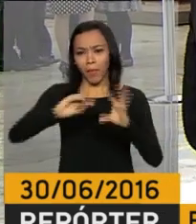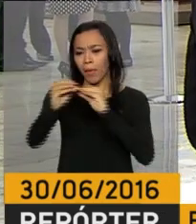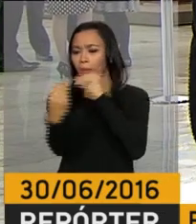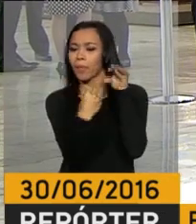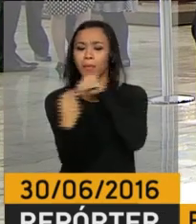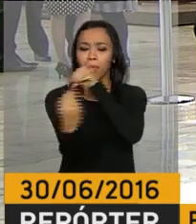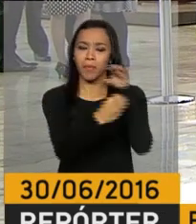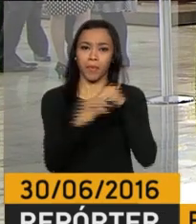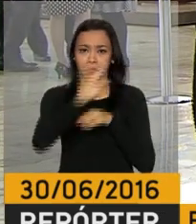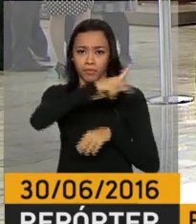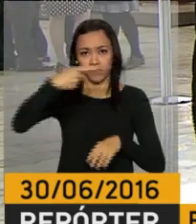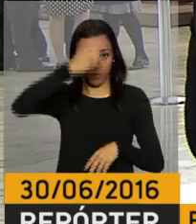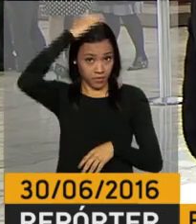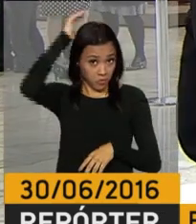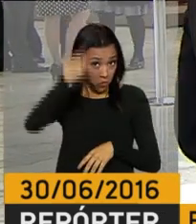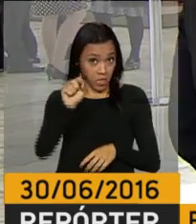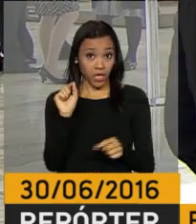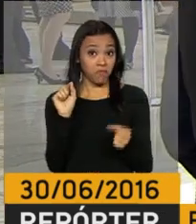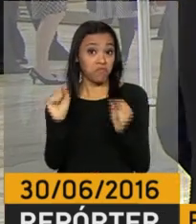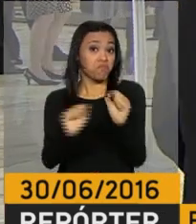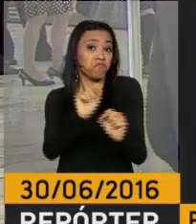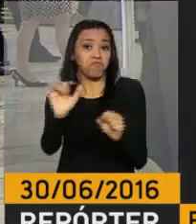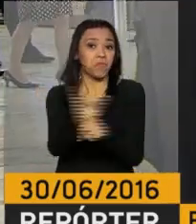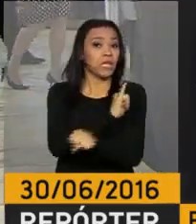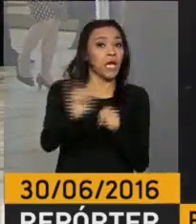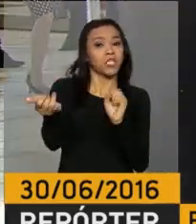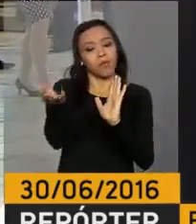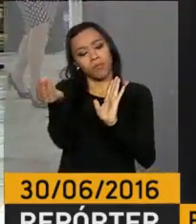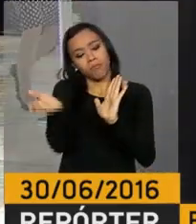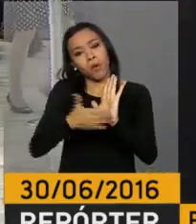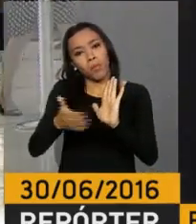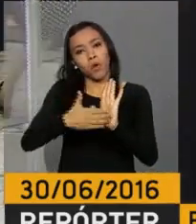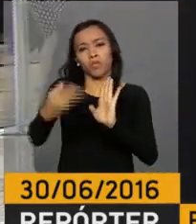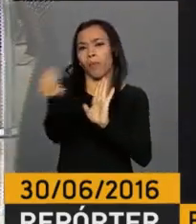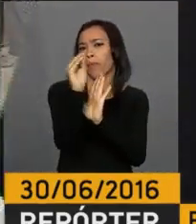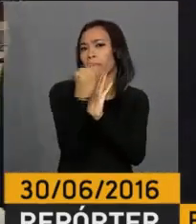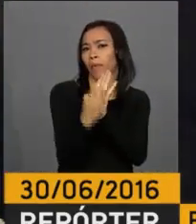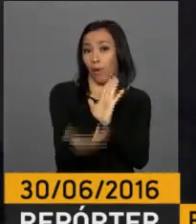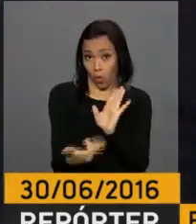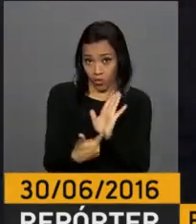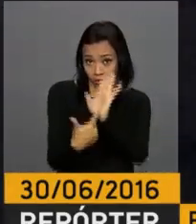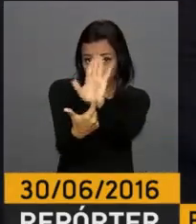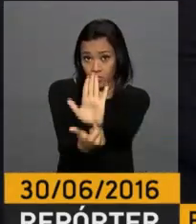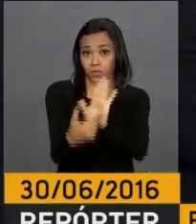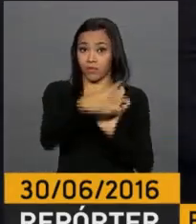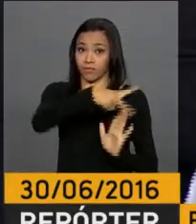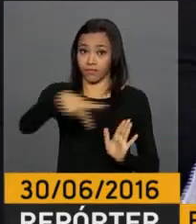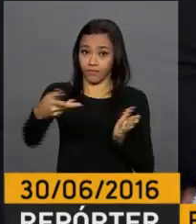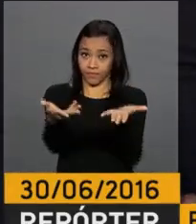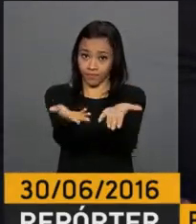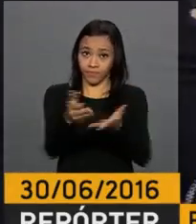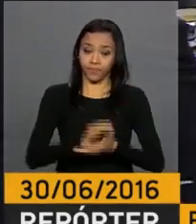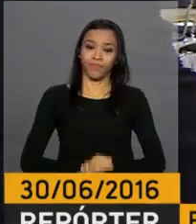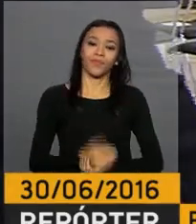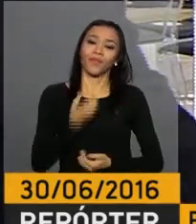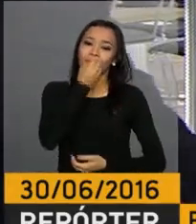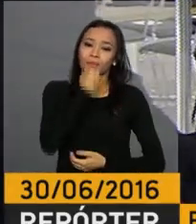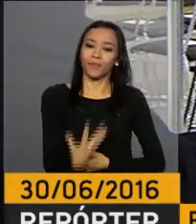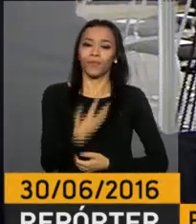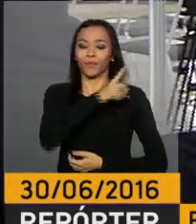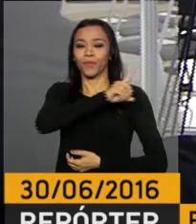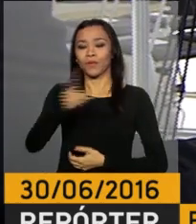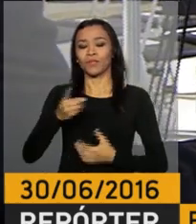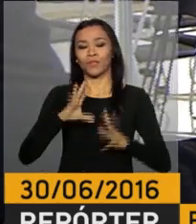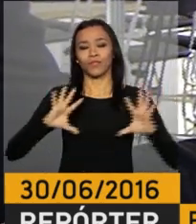Michel Temer o que que os senhores pretendem colocar aí para ele nessa cerimônia hoje bom dia bom dia eu queria cumprimentar a todo o